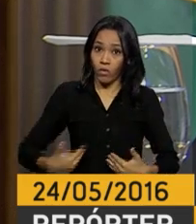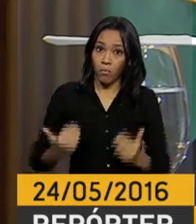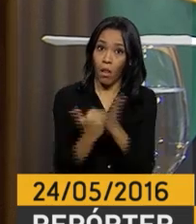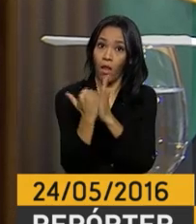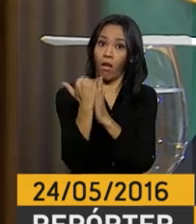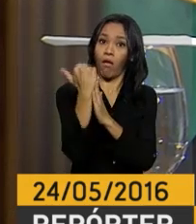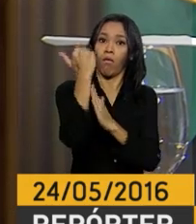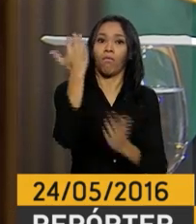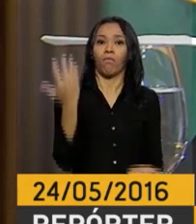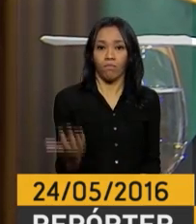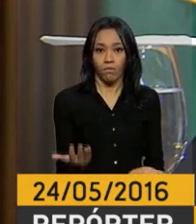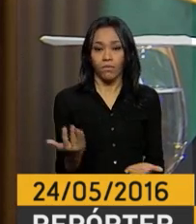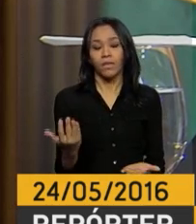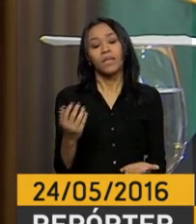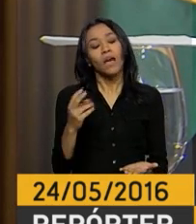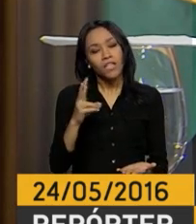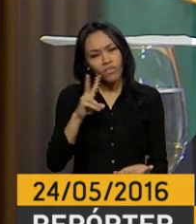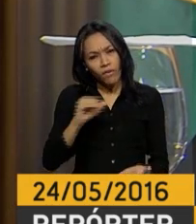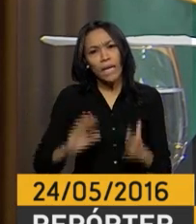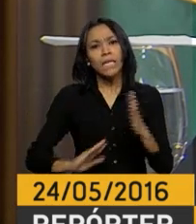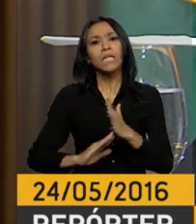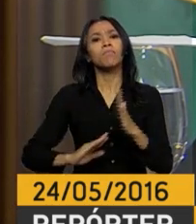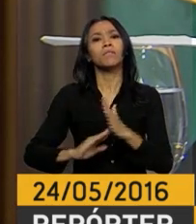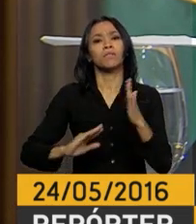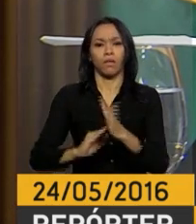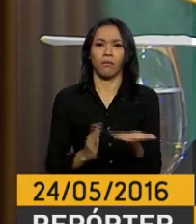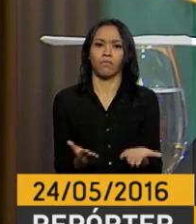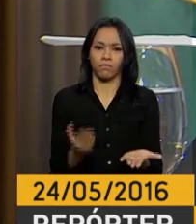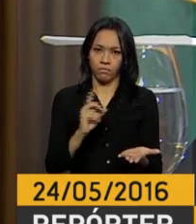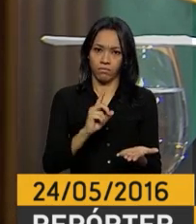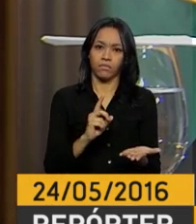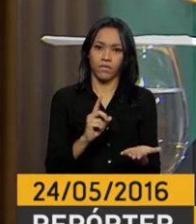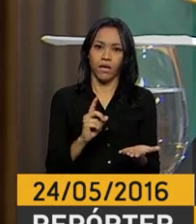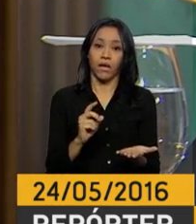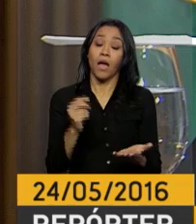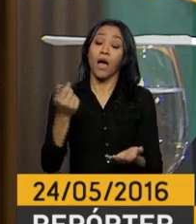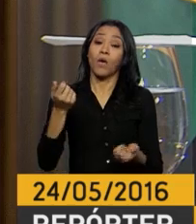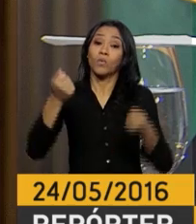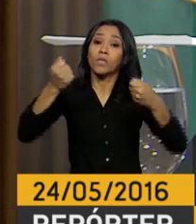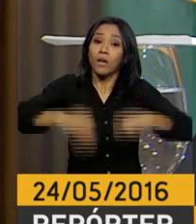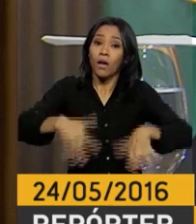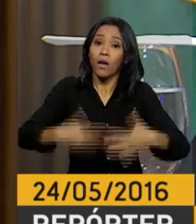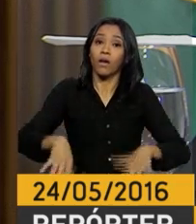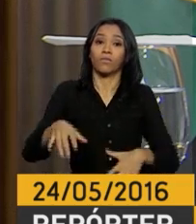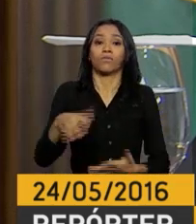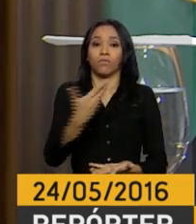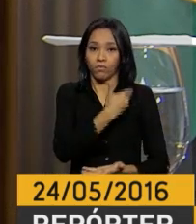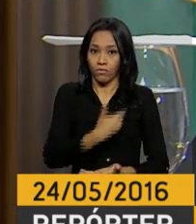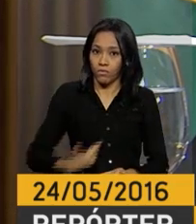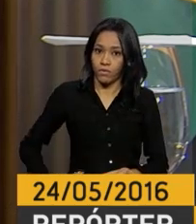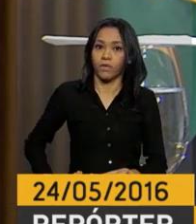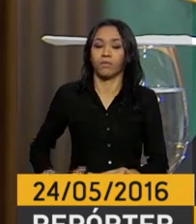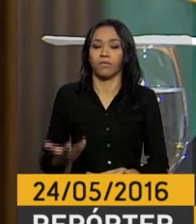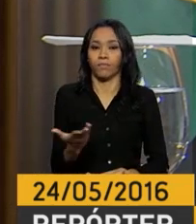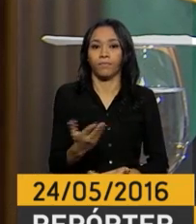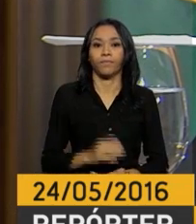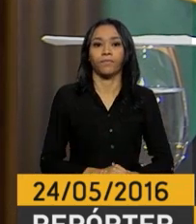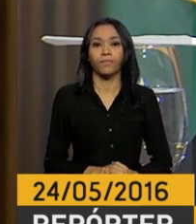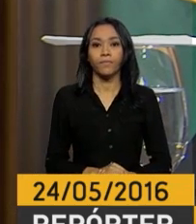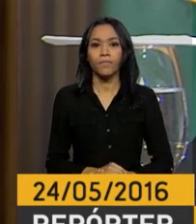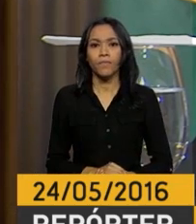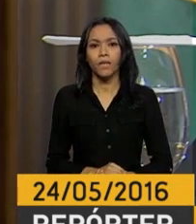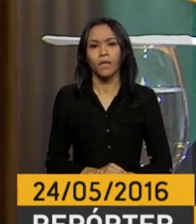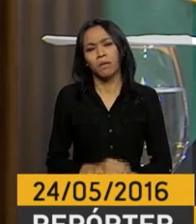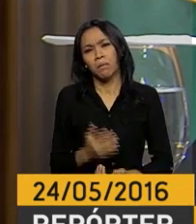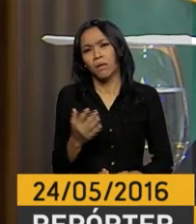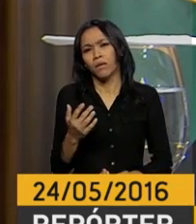que limitará o crescimento da despesa primária total. E como é que,